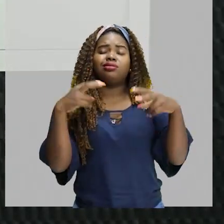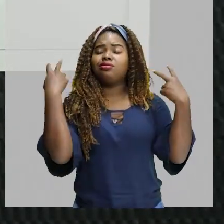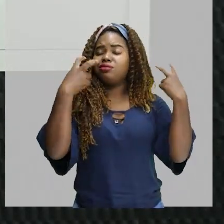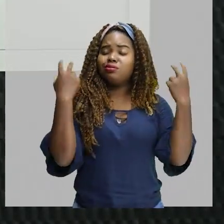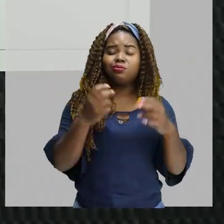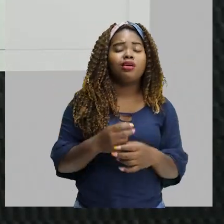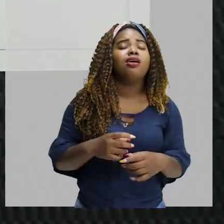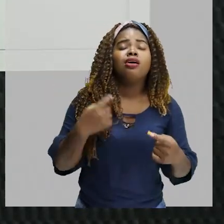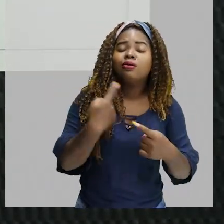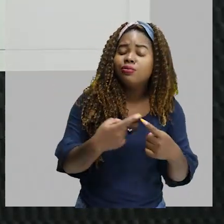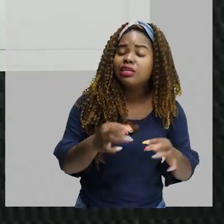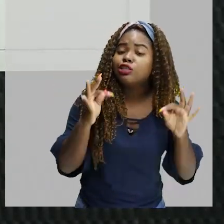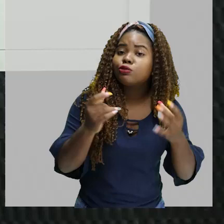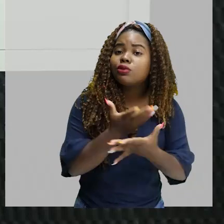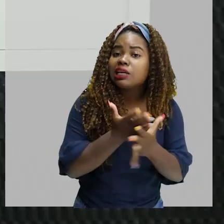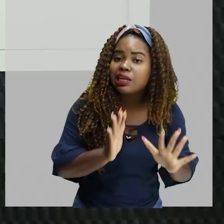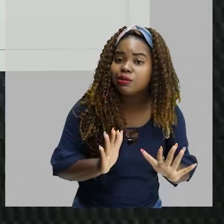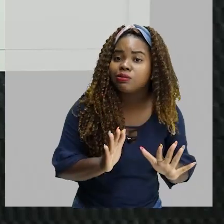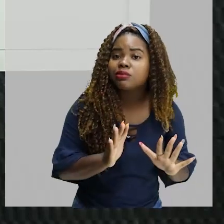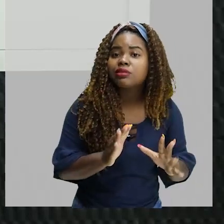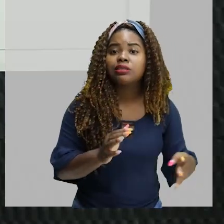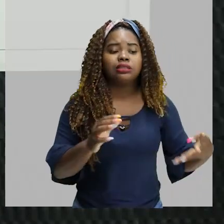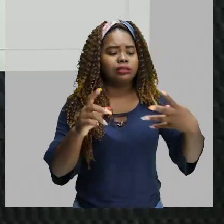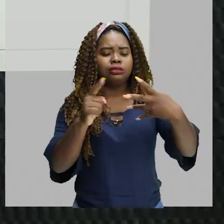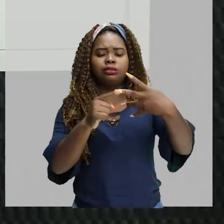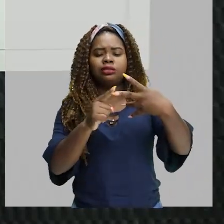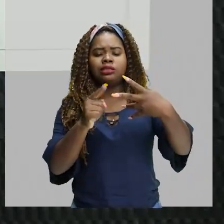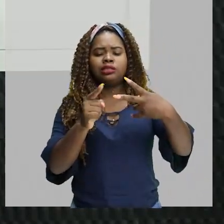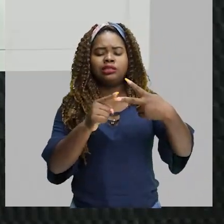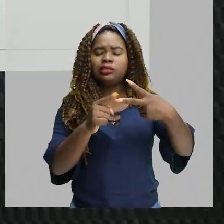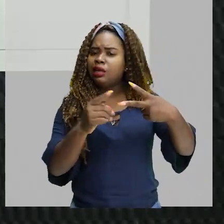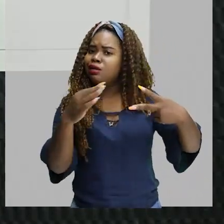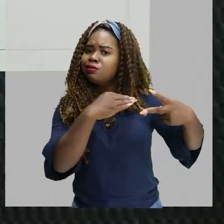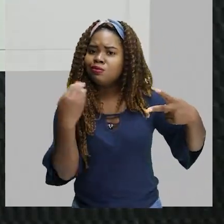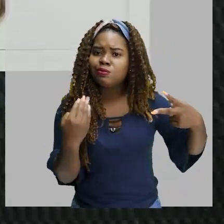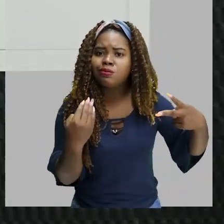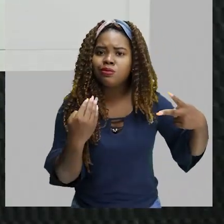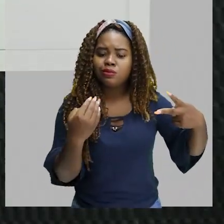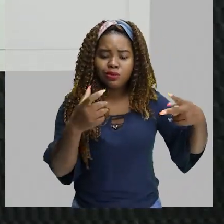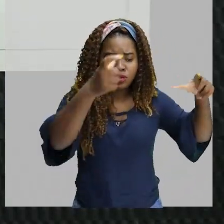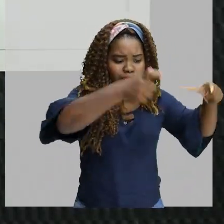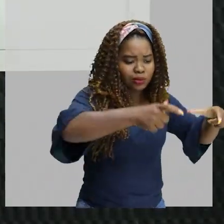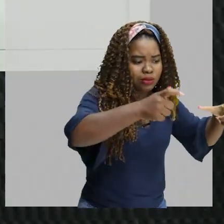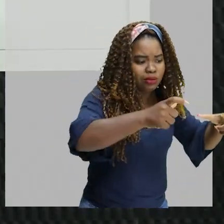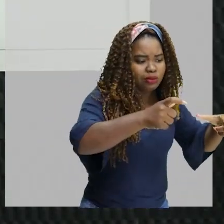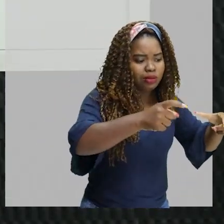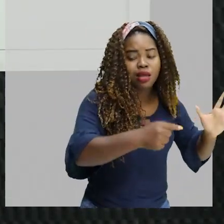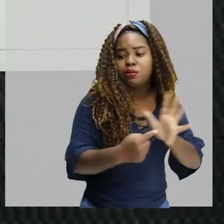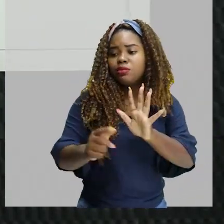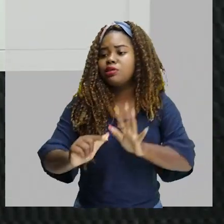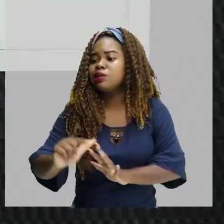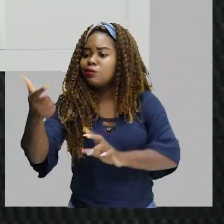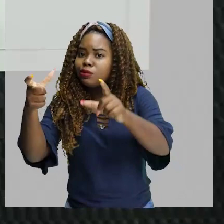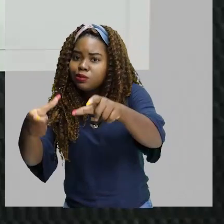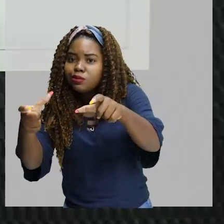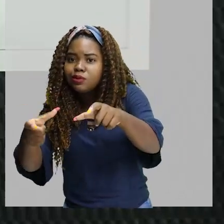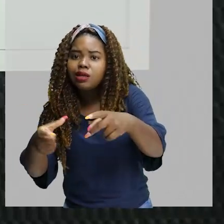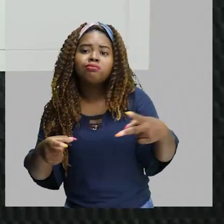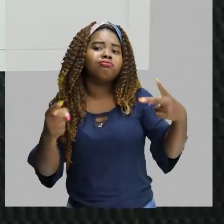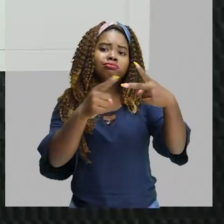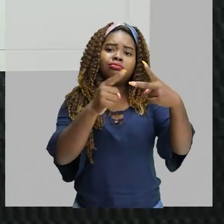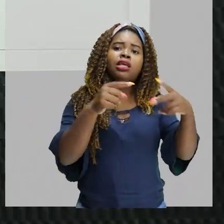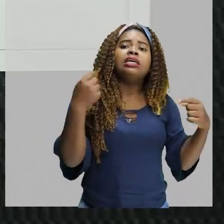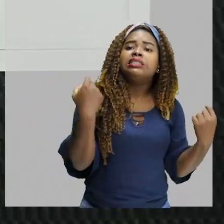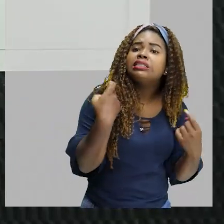vai encerrar. E se eu for, por acaso, morrer aqui em um lugar e aparecer em outro, também não precisamos nos preocupar.